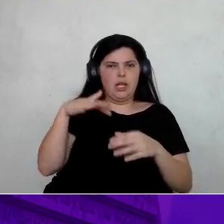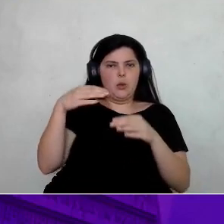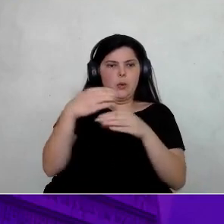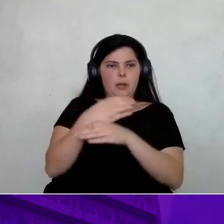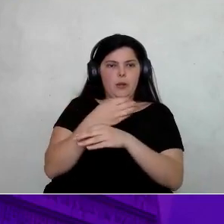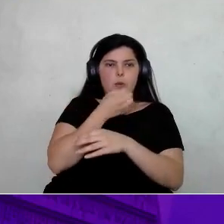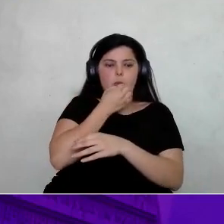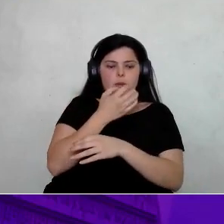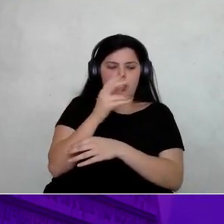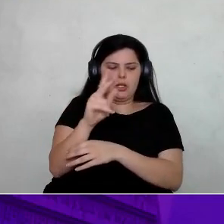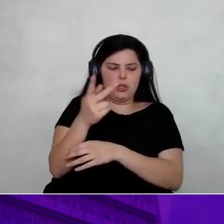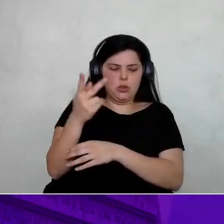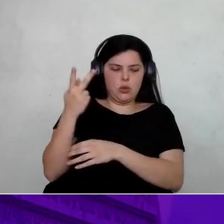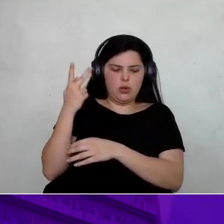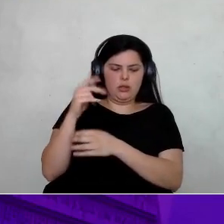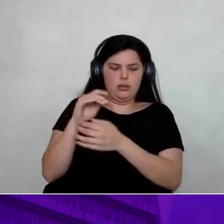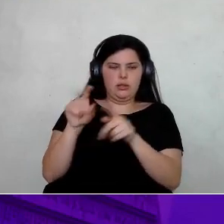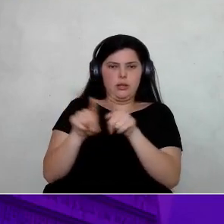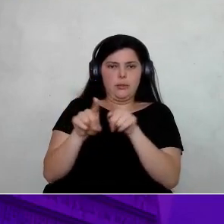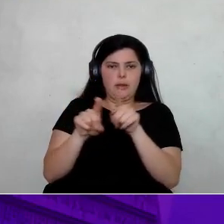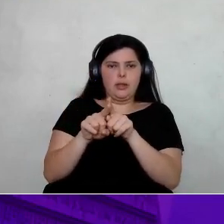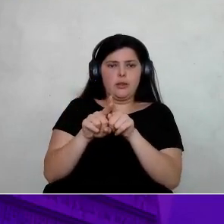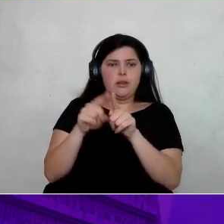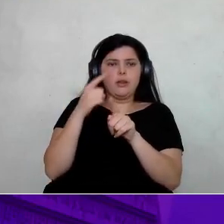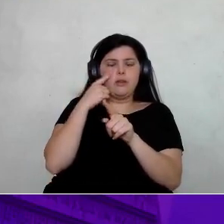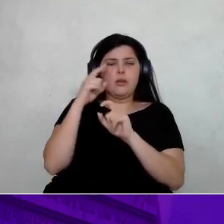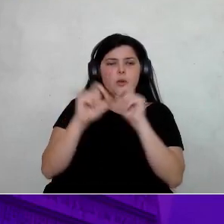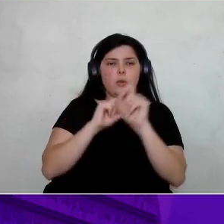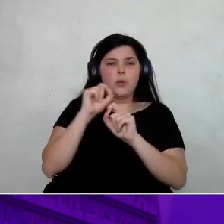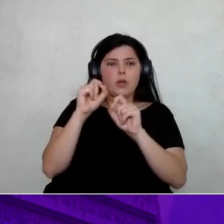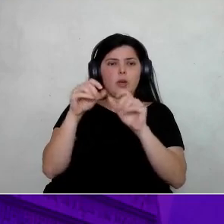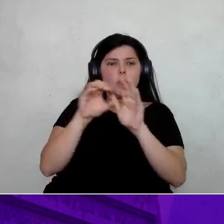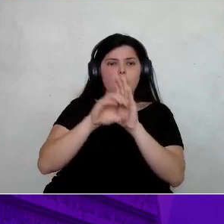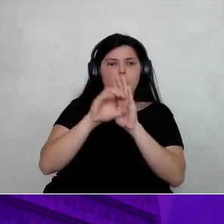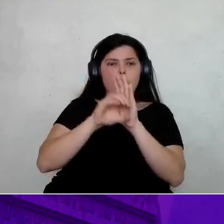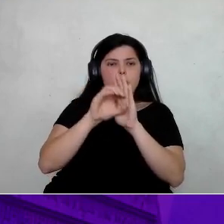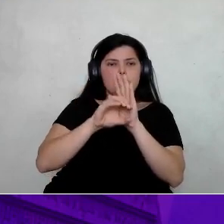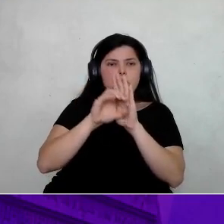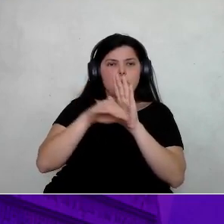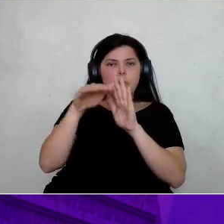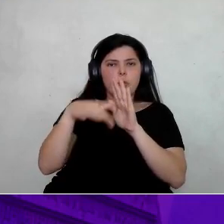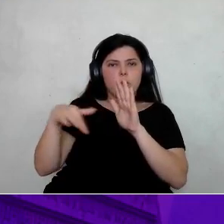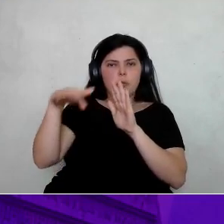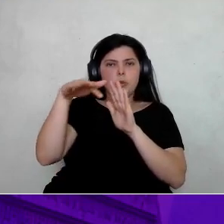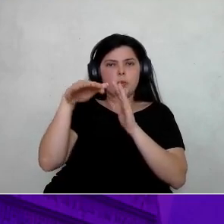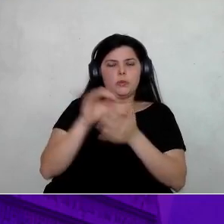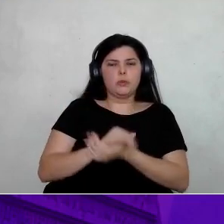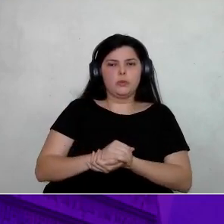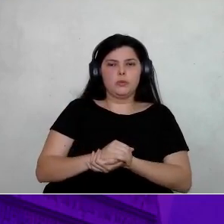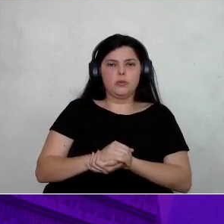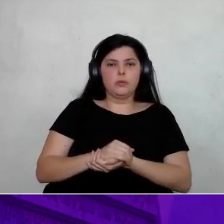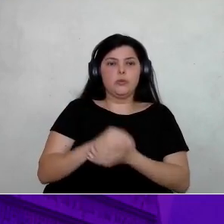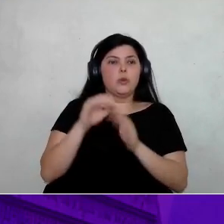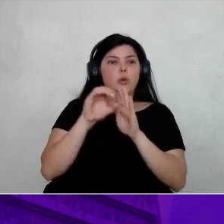de histórico. Vamos ver um pouquinho, então, de conceitos. Né? Então, começando ali por um conceito que eu já falei aqui, mas só